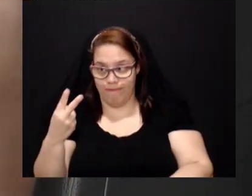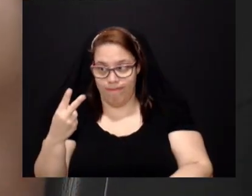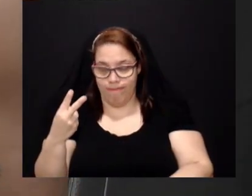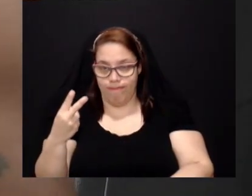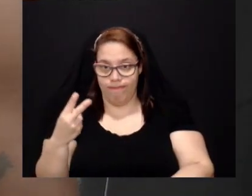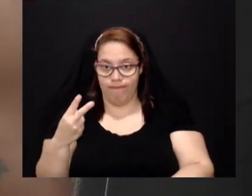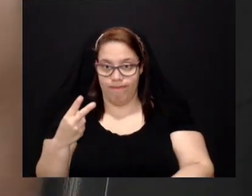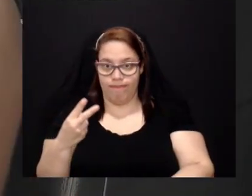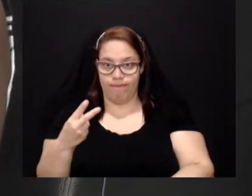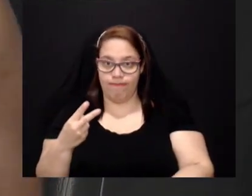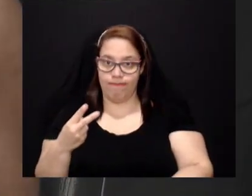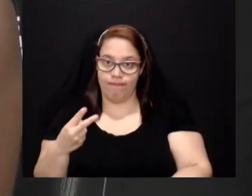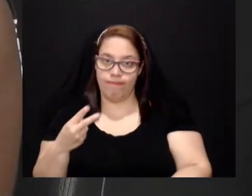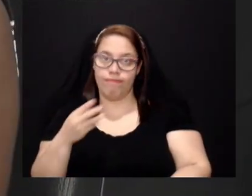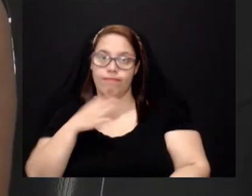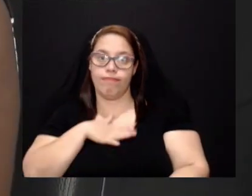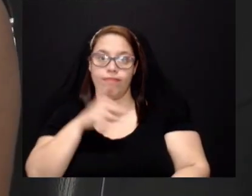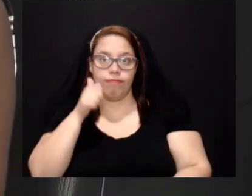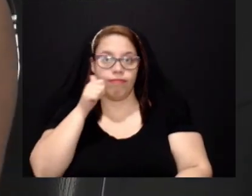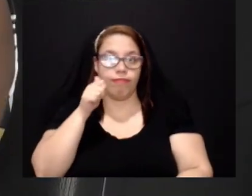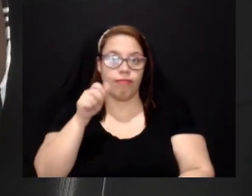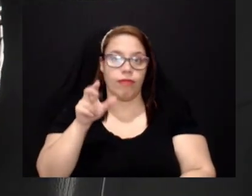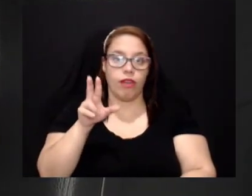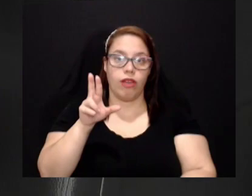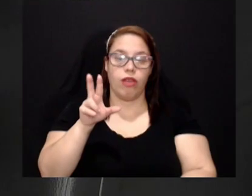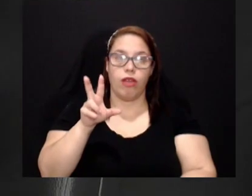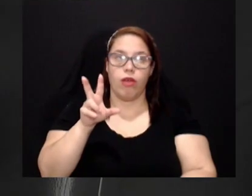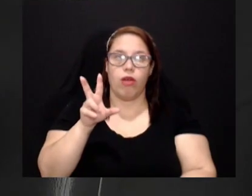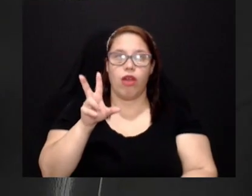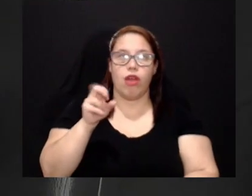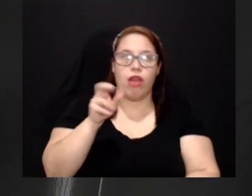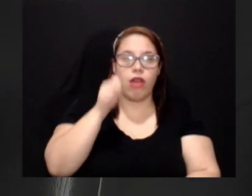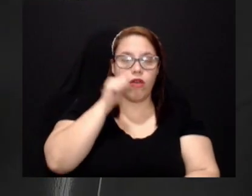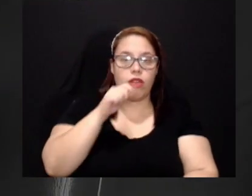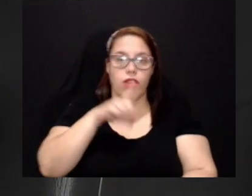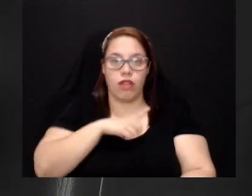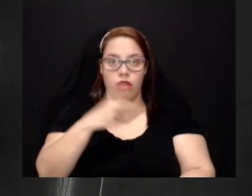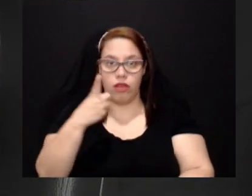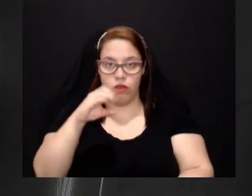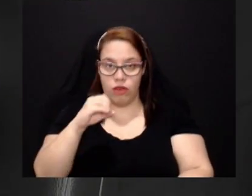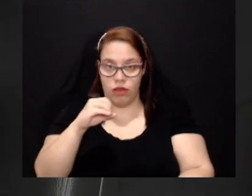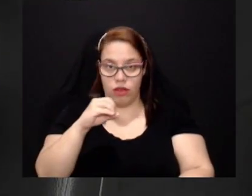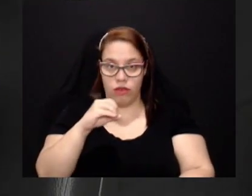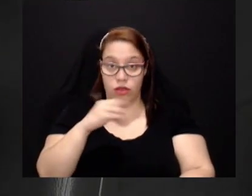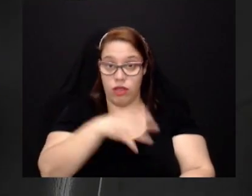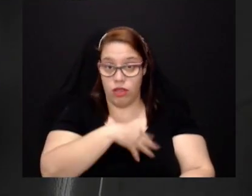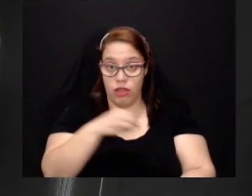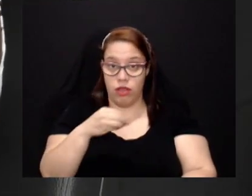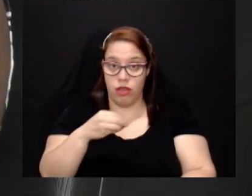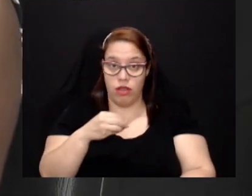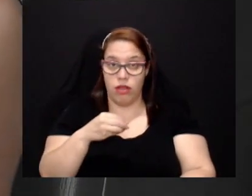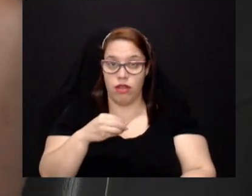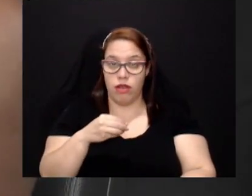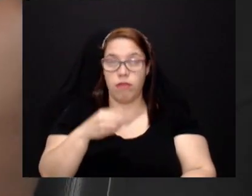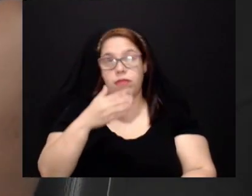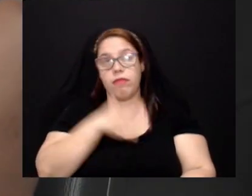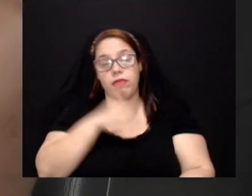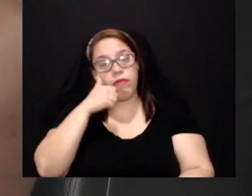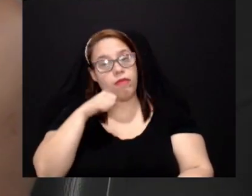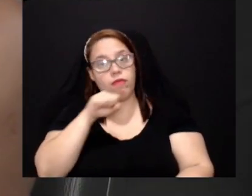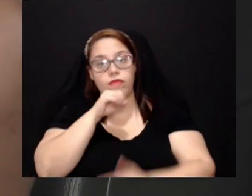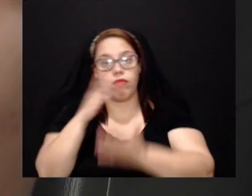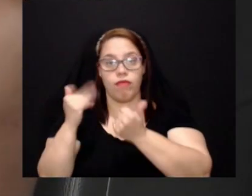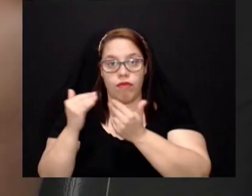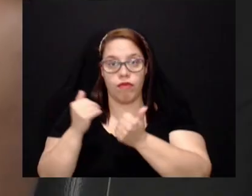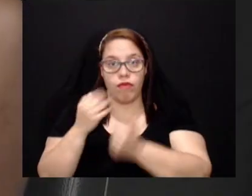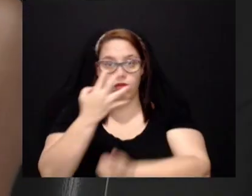minha avó, ela teve 10 filhos. A minha mãe é a caçula. E a minha avó teve a minha mãe com 46